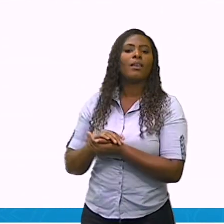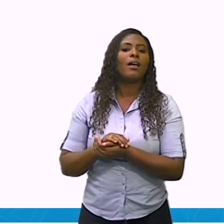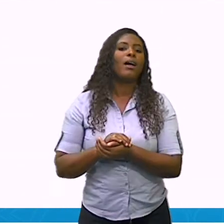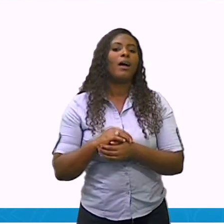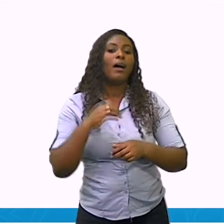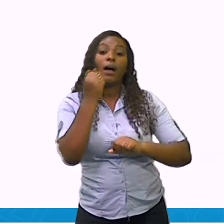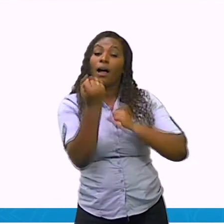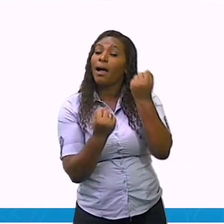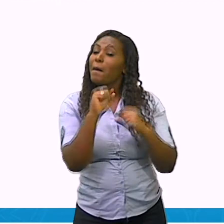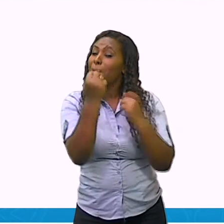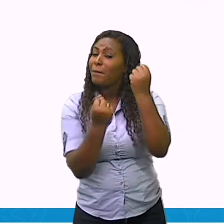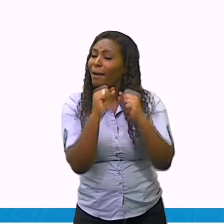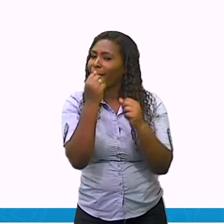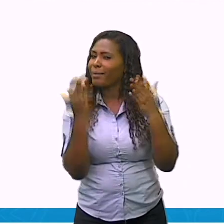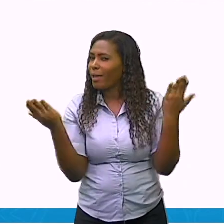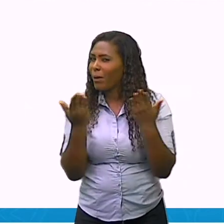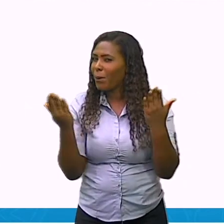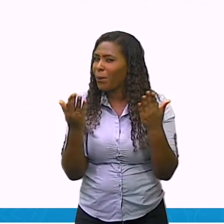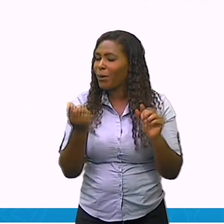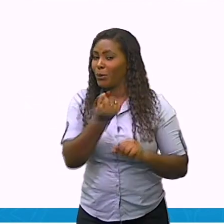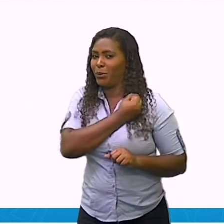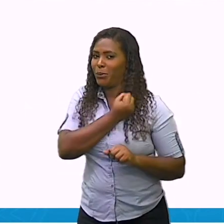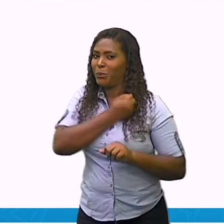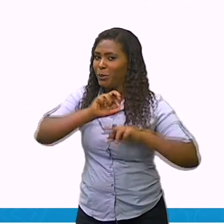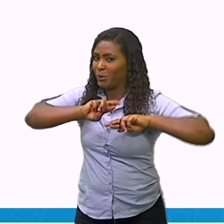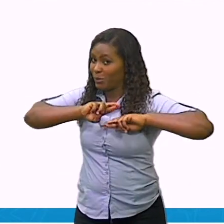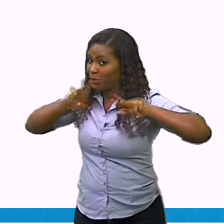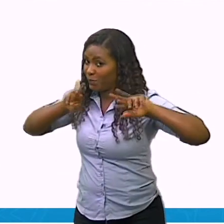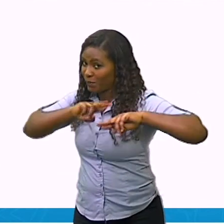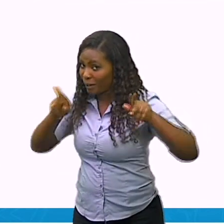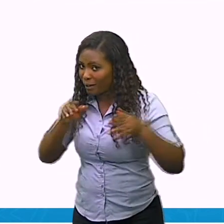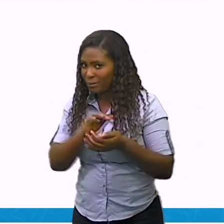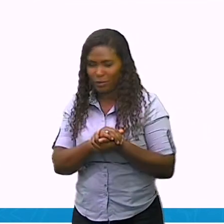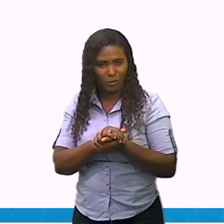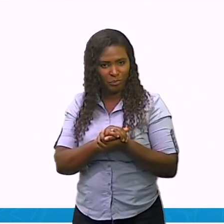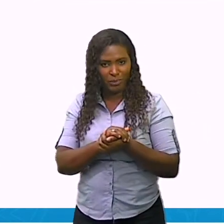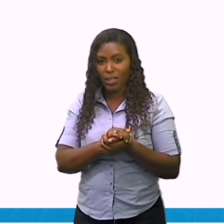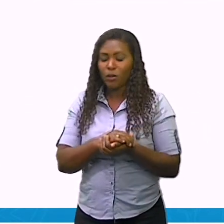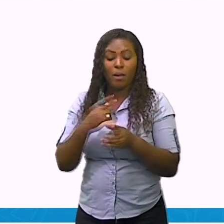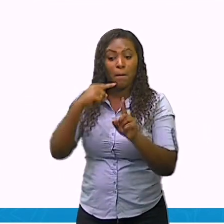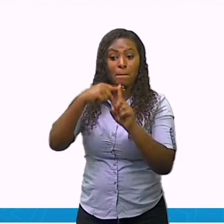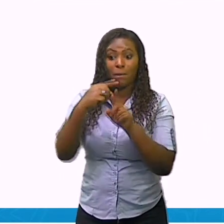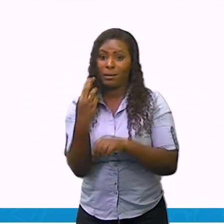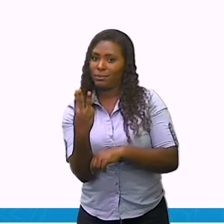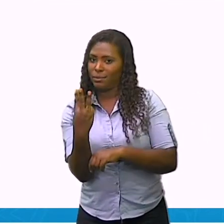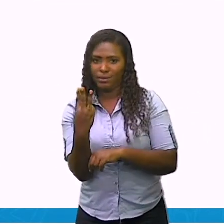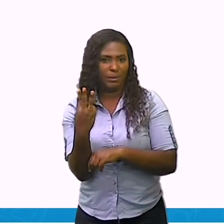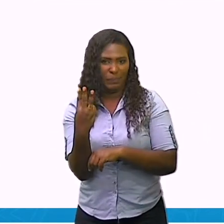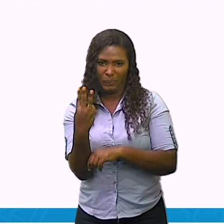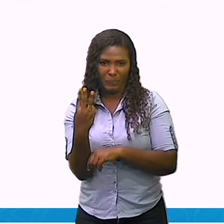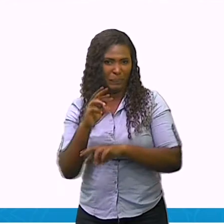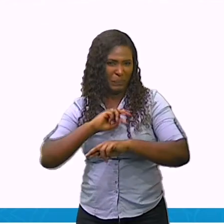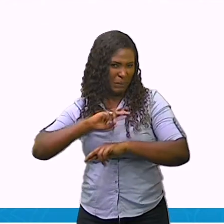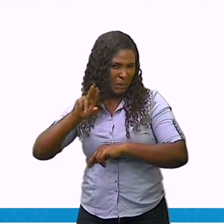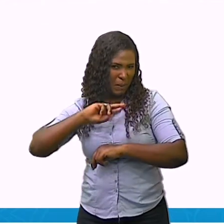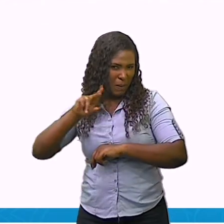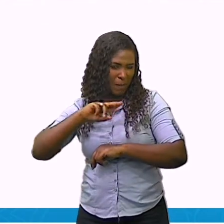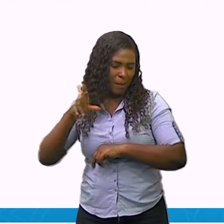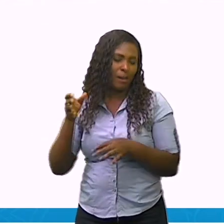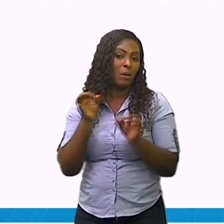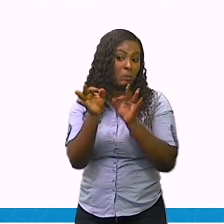foi reprogramada. Ele não é x mais 3, fizeram um outro